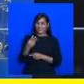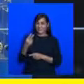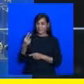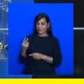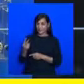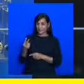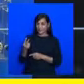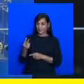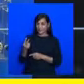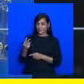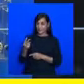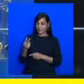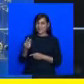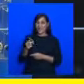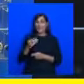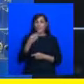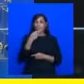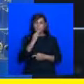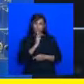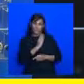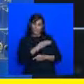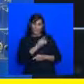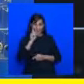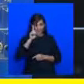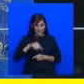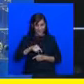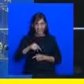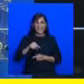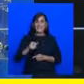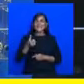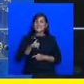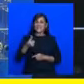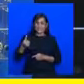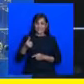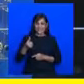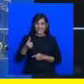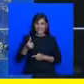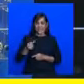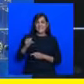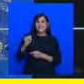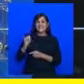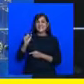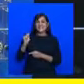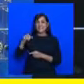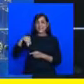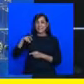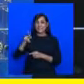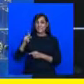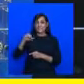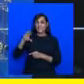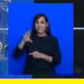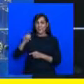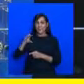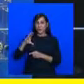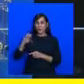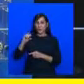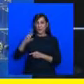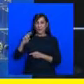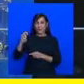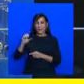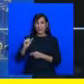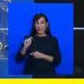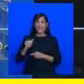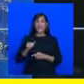e 32. E o time do coração? 66, Sampaio Correia. Os